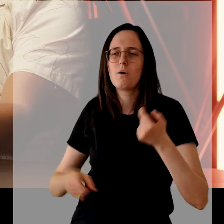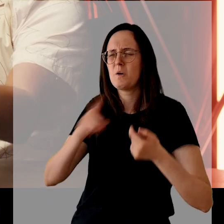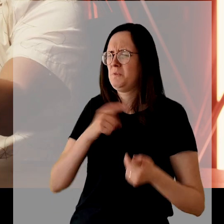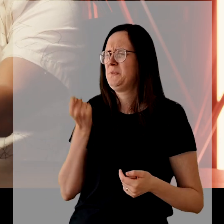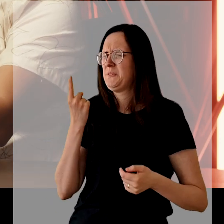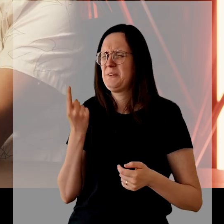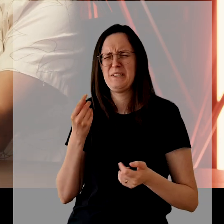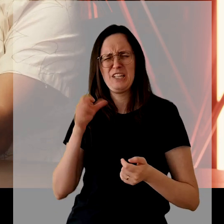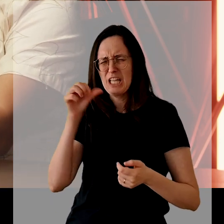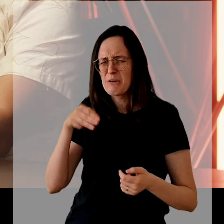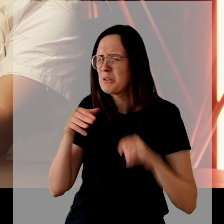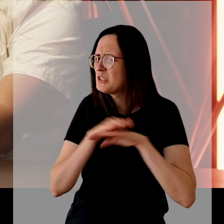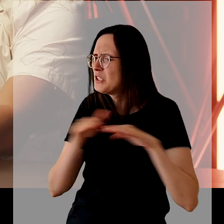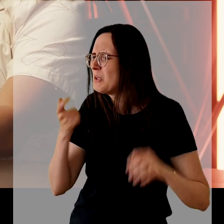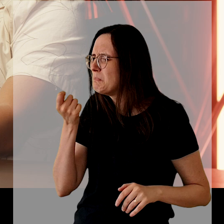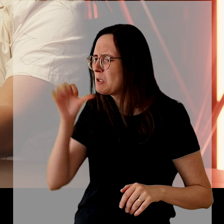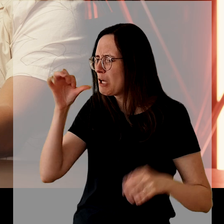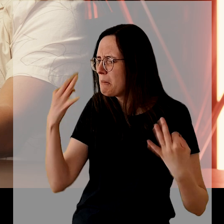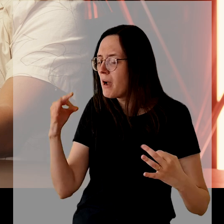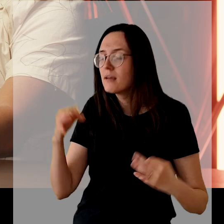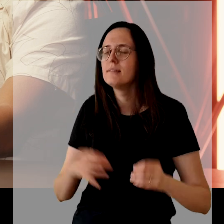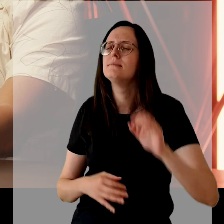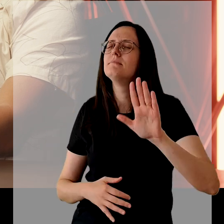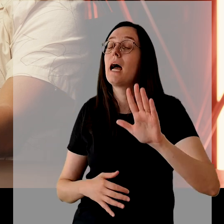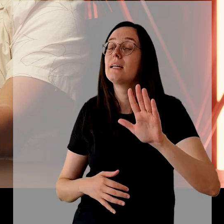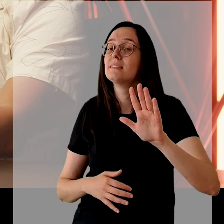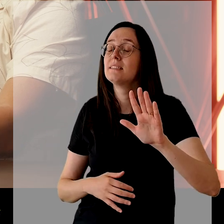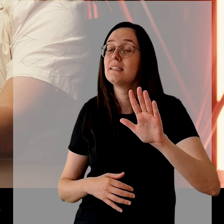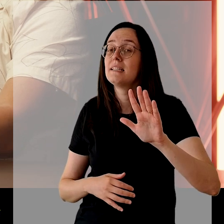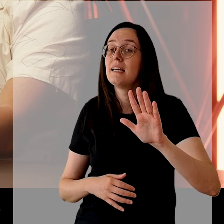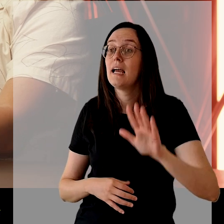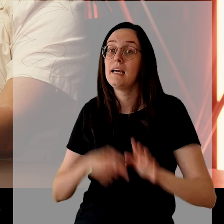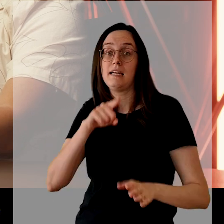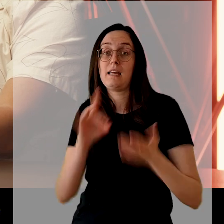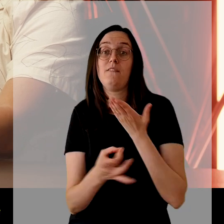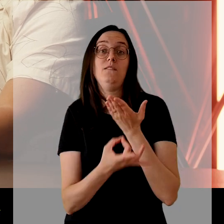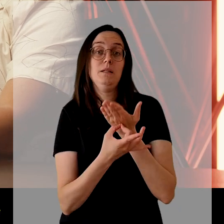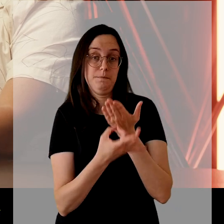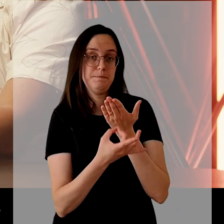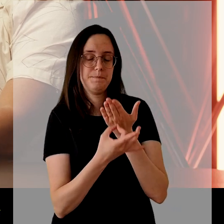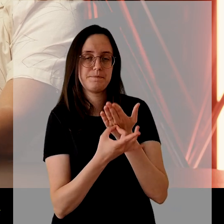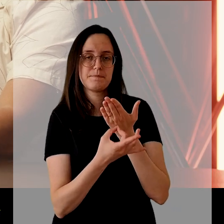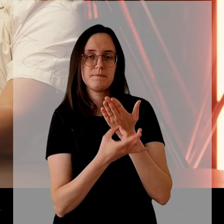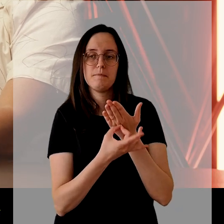para quem escuta e não conhece do universo, mas para você ter uma ideia, numa ficção